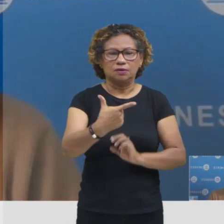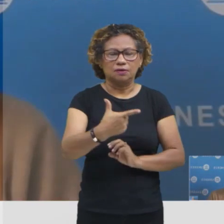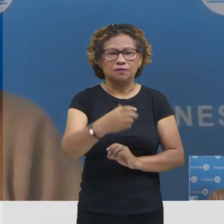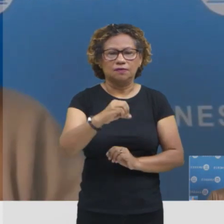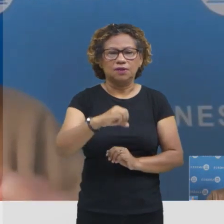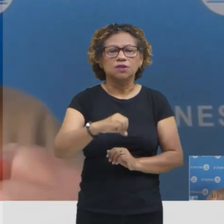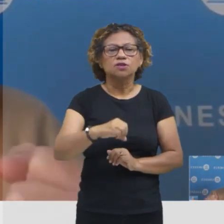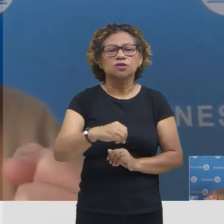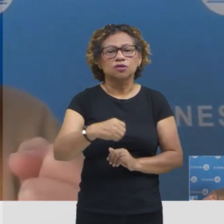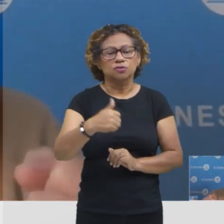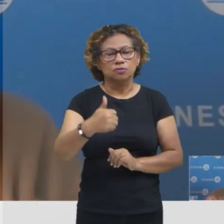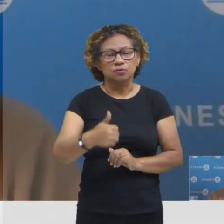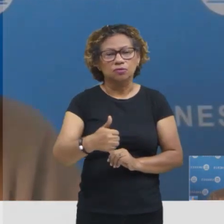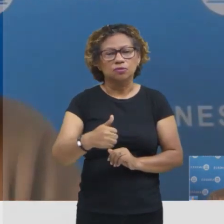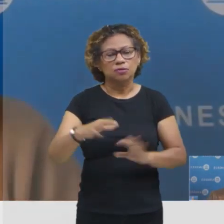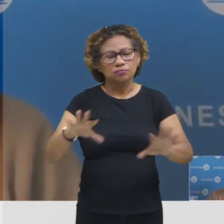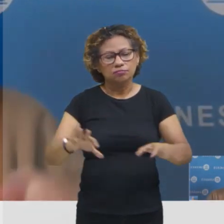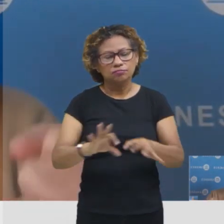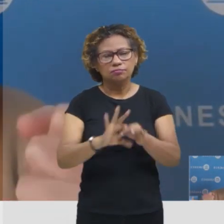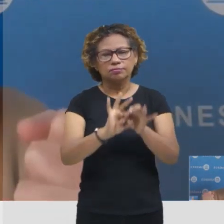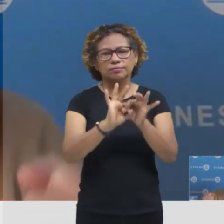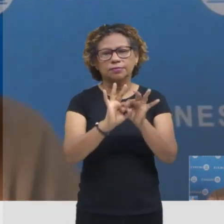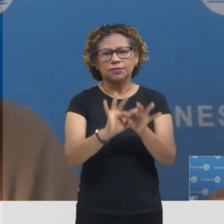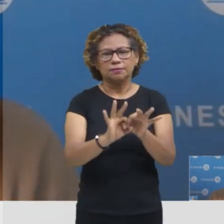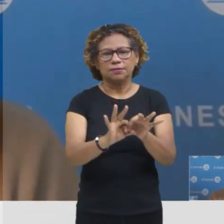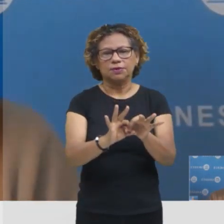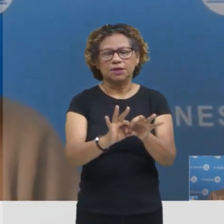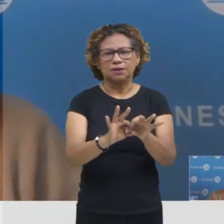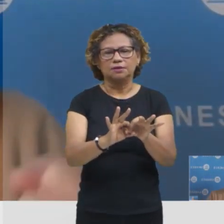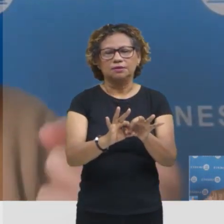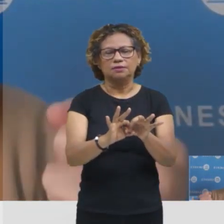esses laços, para criar esses vínculos,